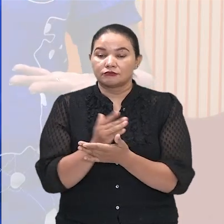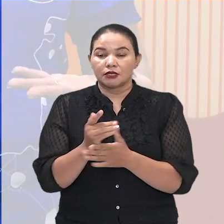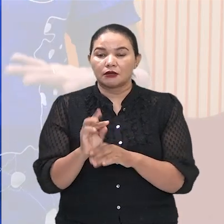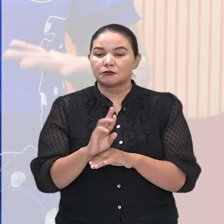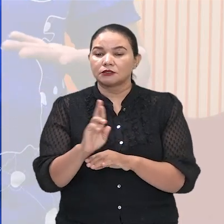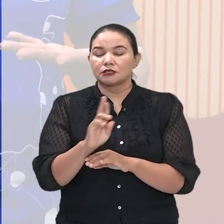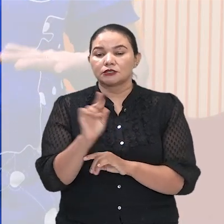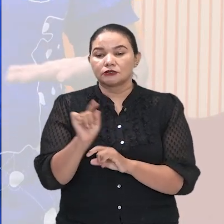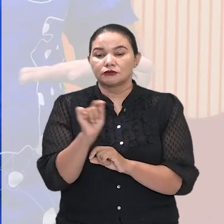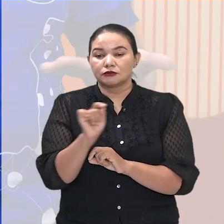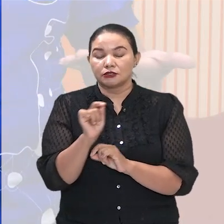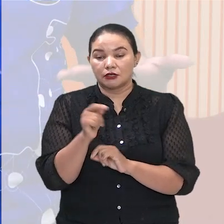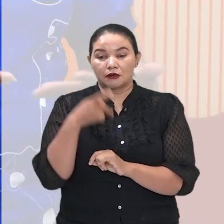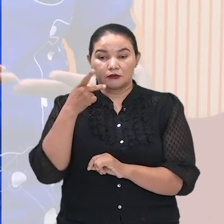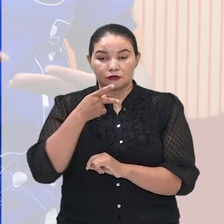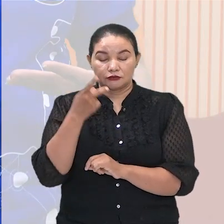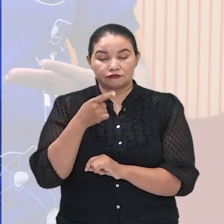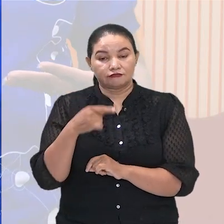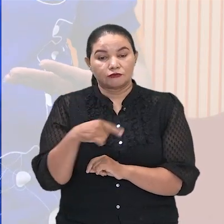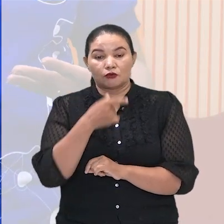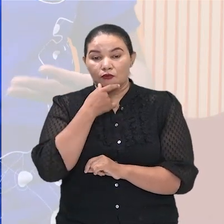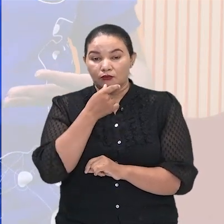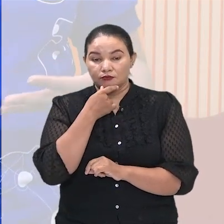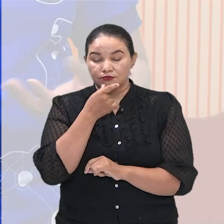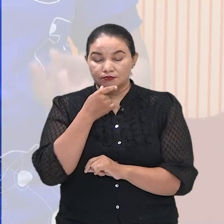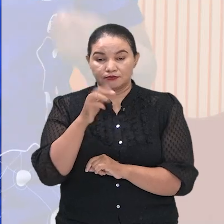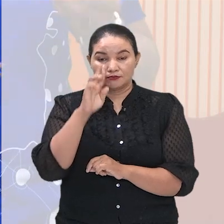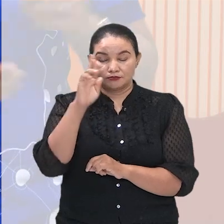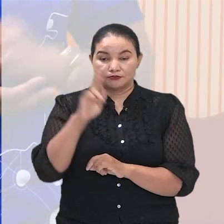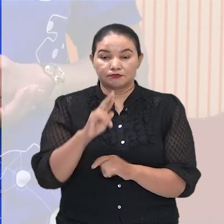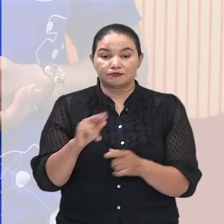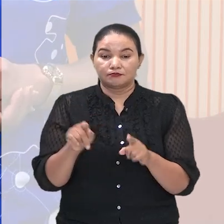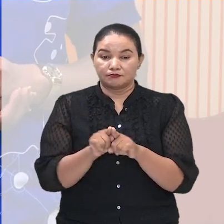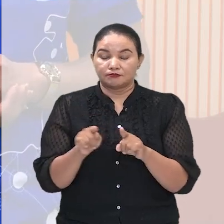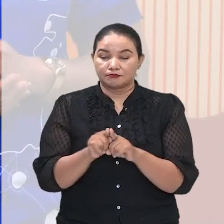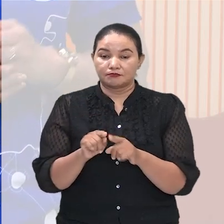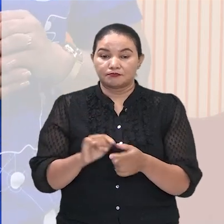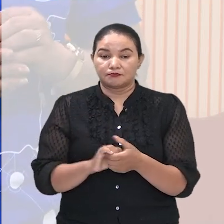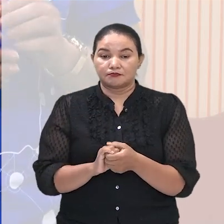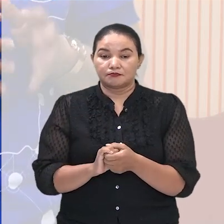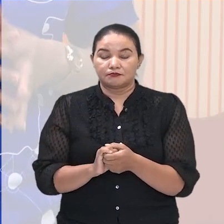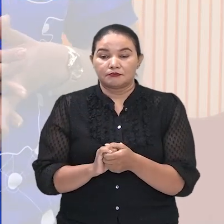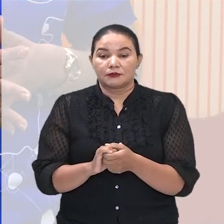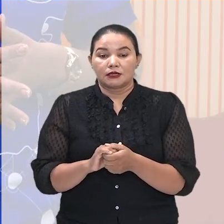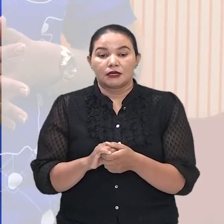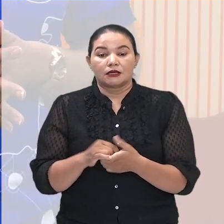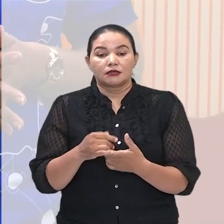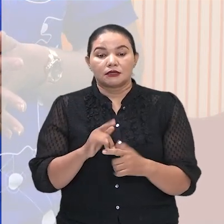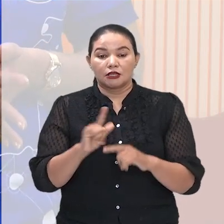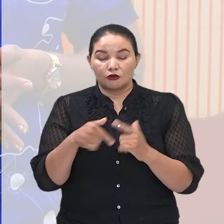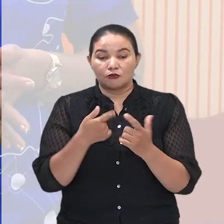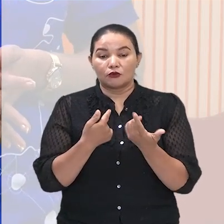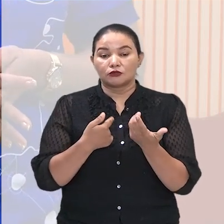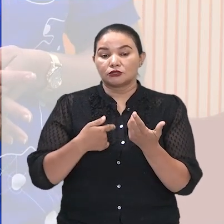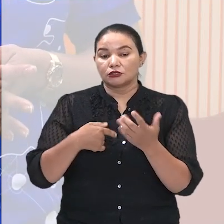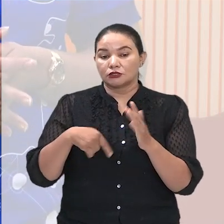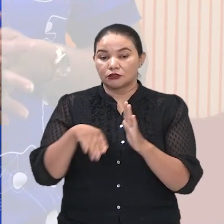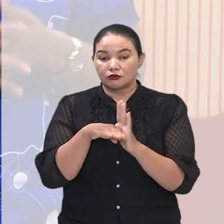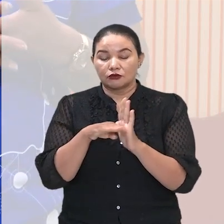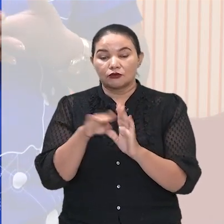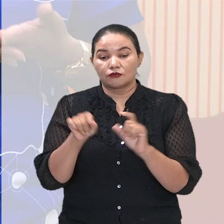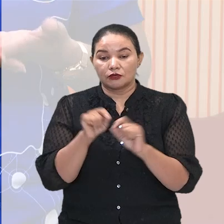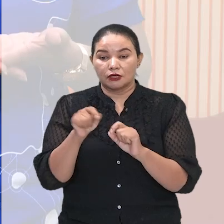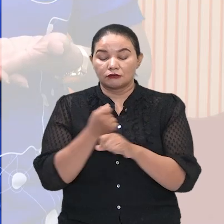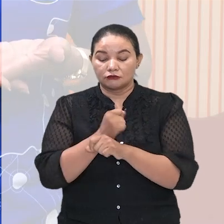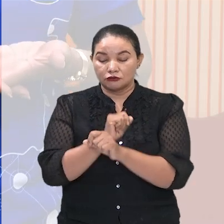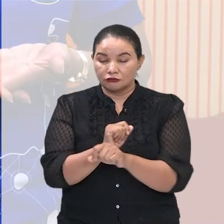representatividade política? Era justamente os senhores de engenho, certo? E por fim, eu tenho os trabalhadores escravizados,